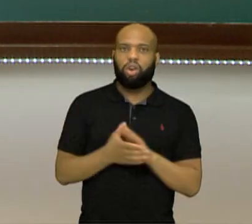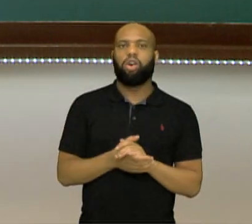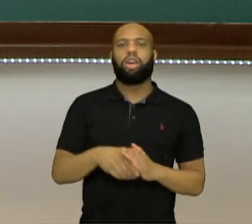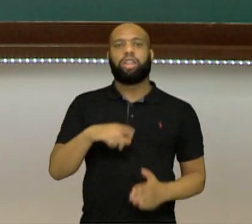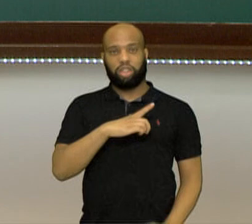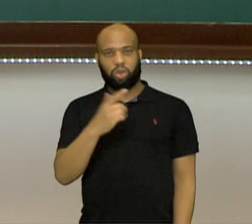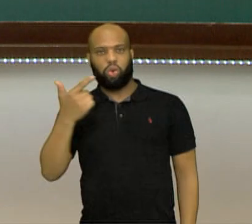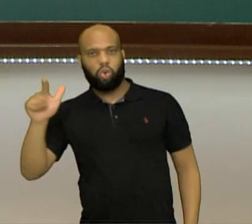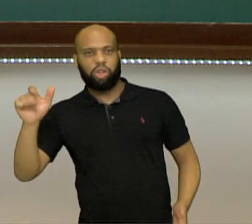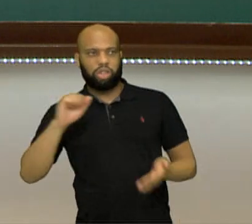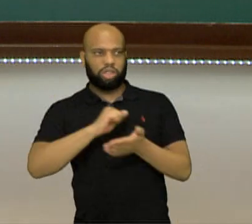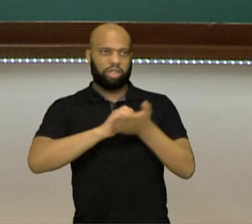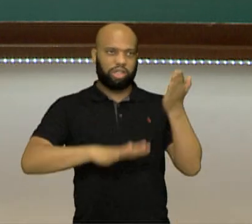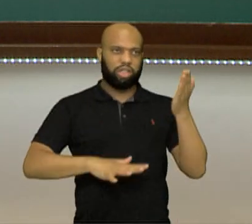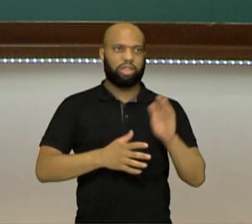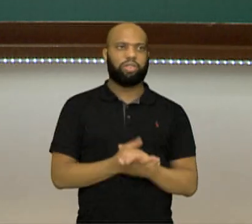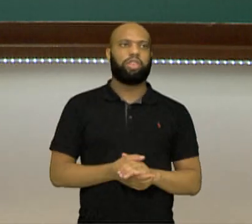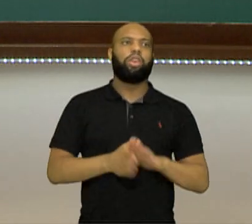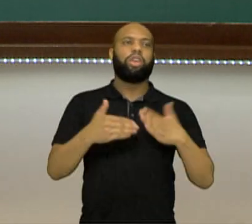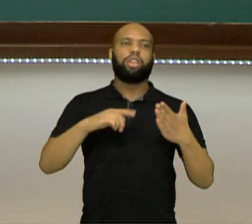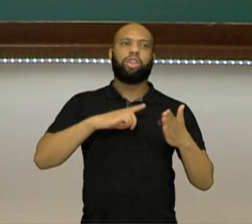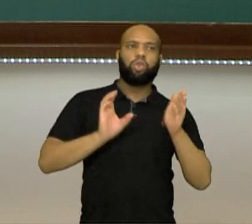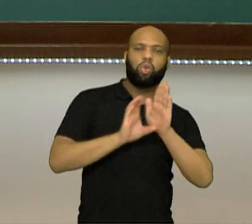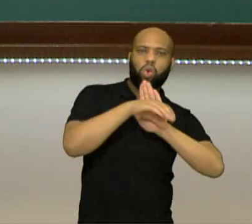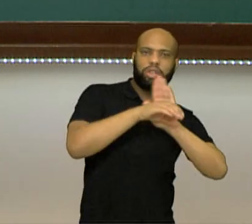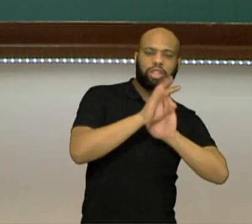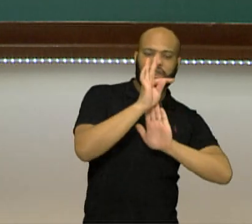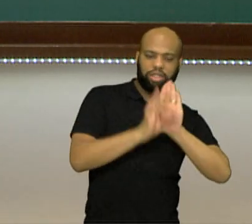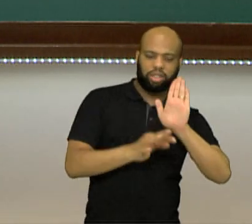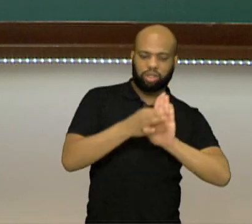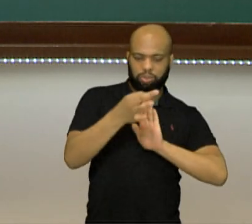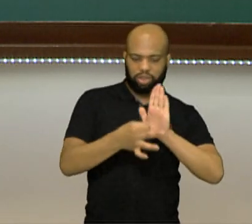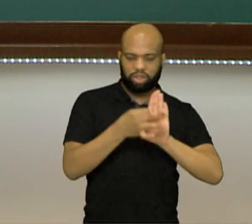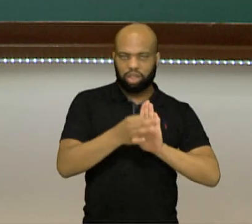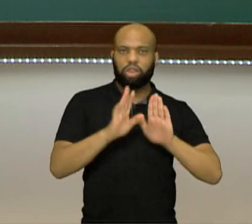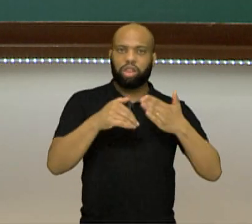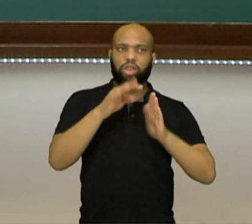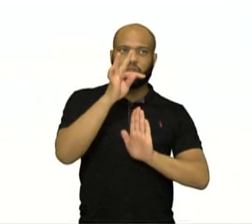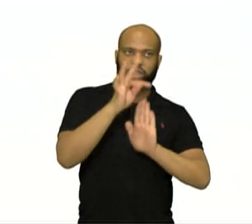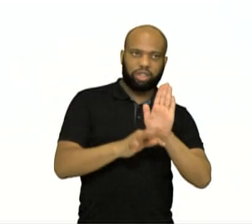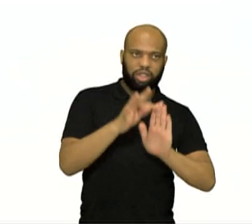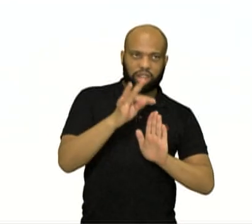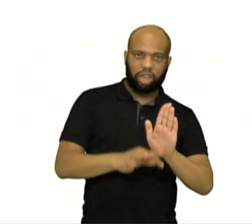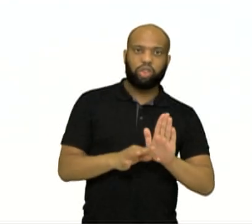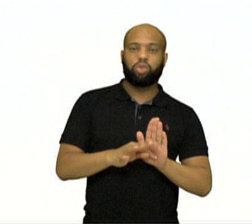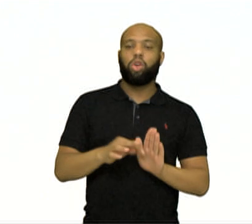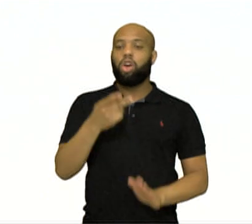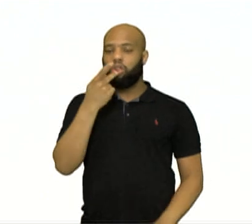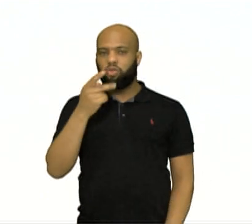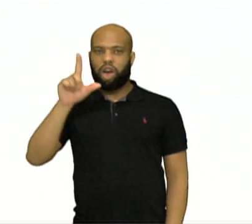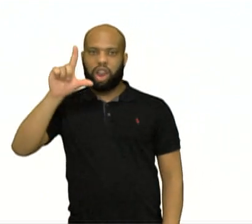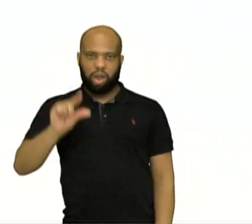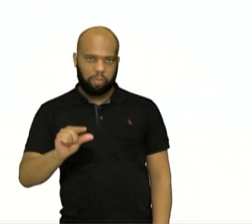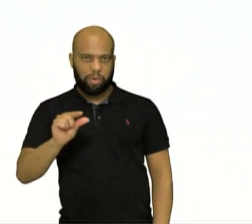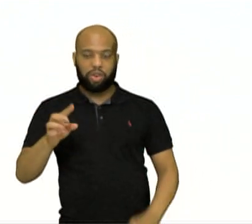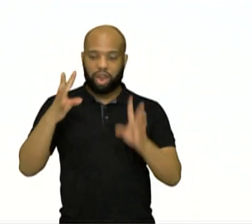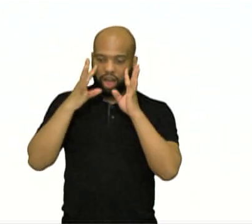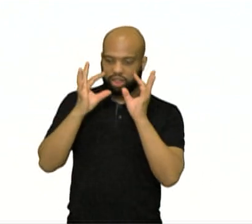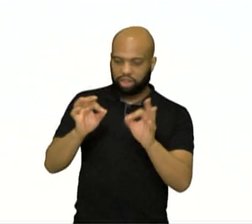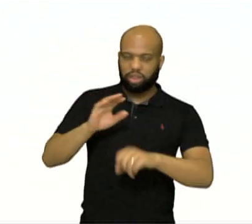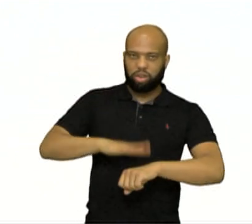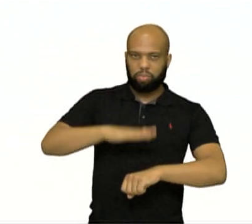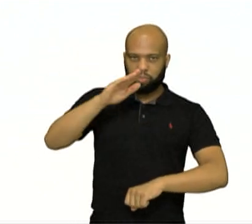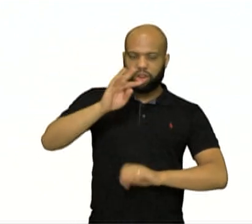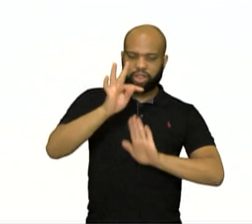próxima atividade nossa, pela definição de artigo de opinião, podemos dizer que o texto Fale Menos, Ouça Mais é um texto